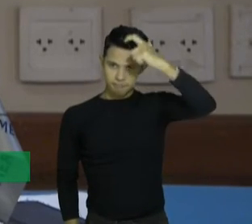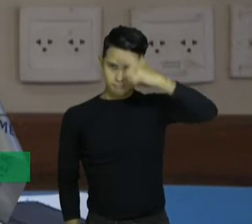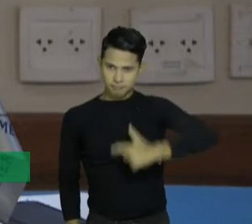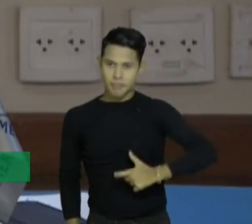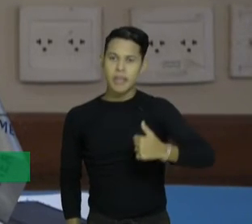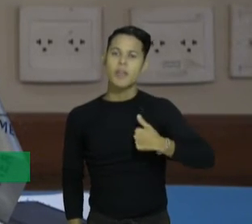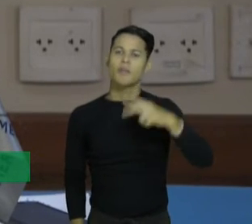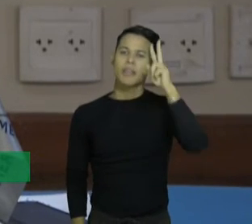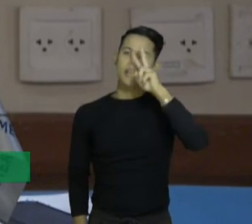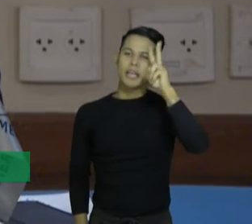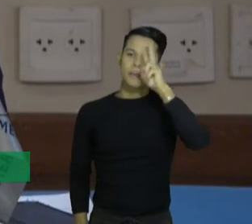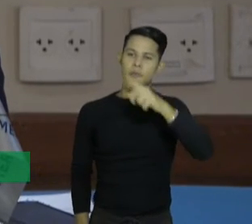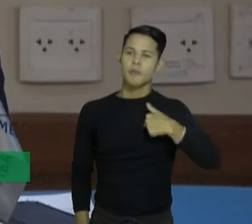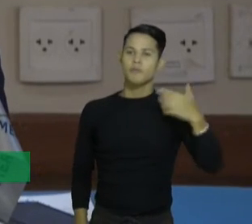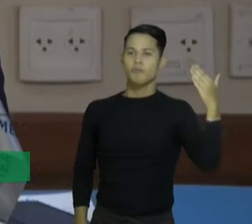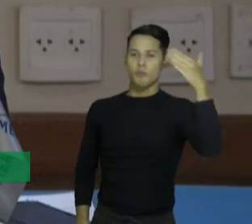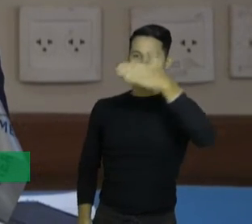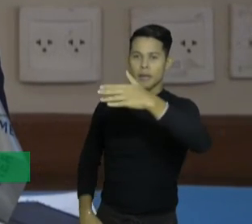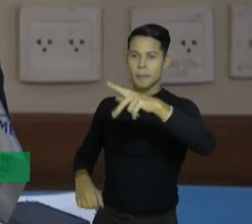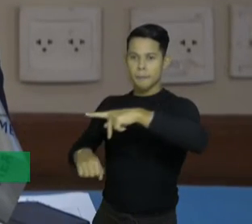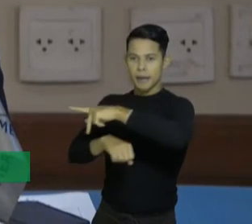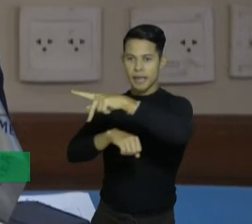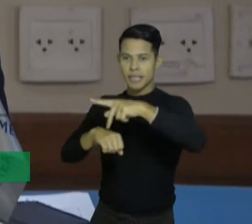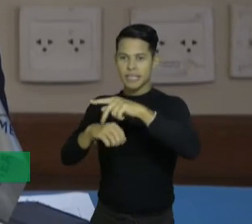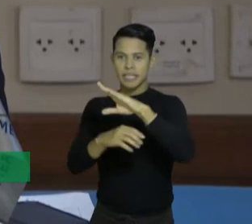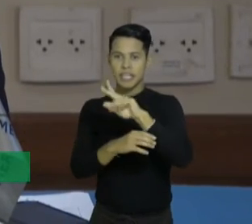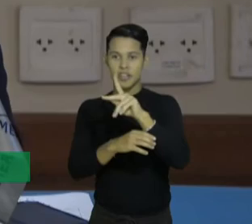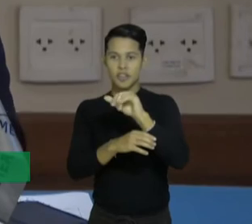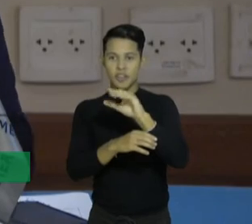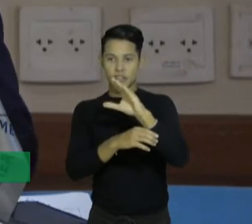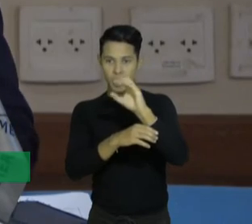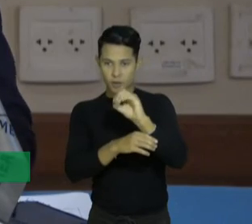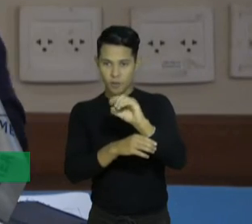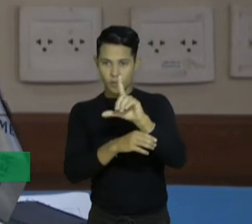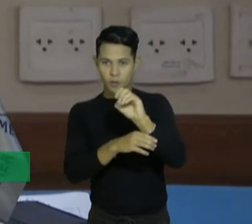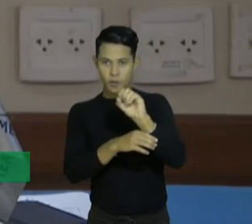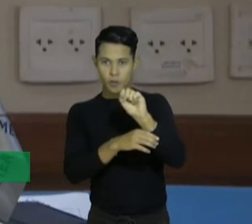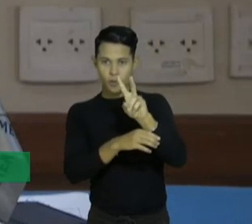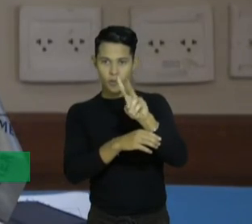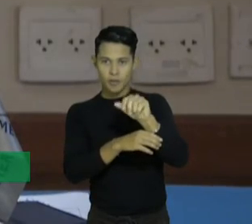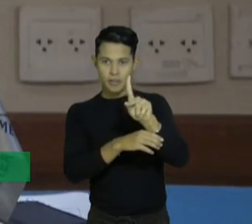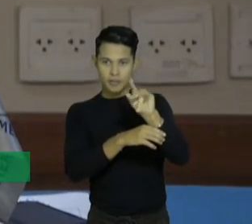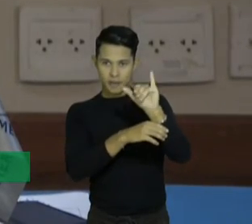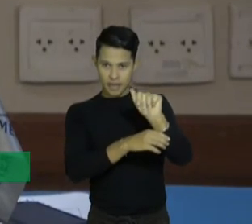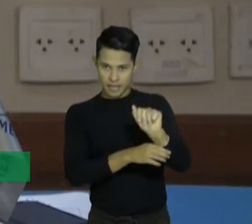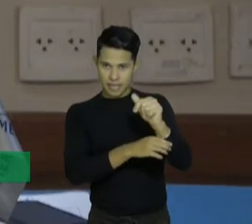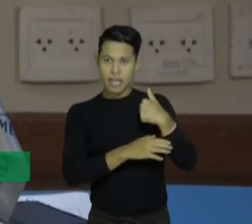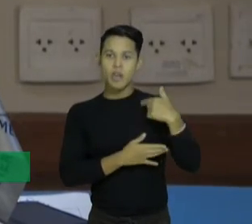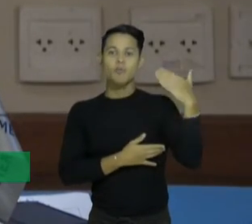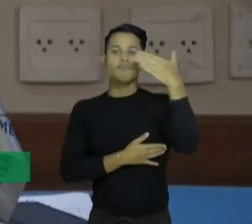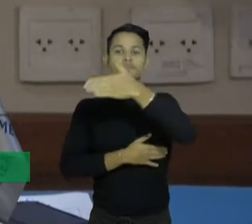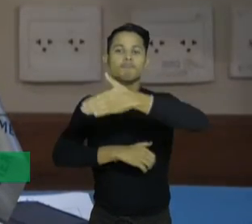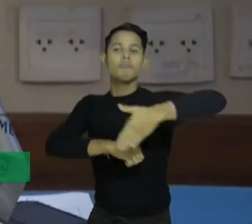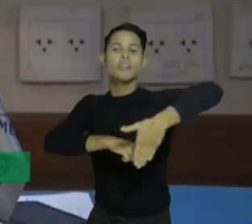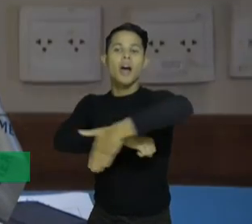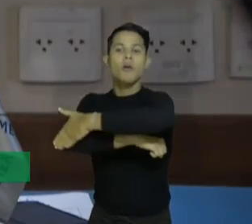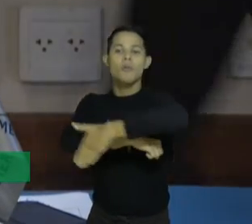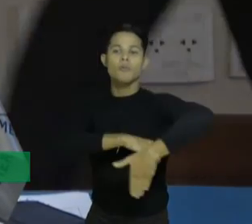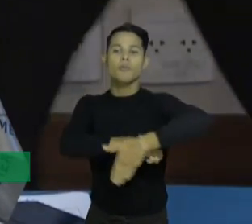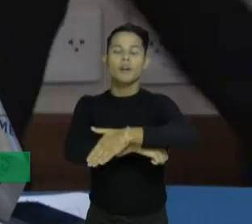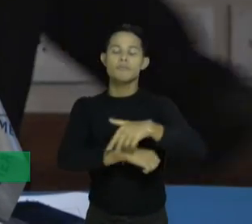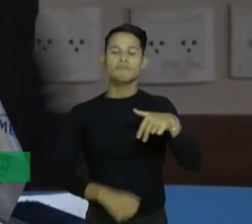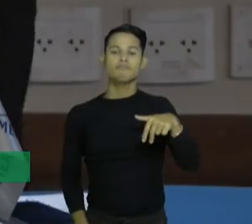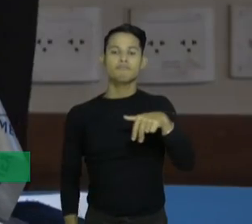vez eu fui à Checoslováquia e eu tava caminhando na rua e estava fazendo a reforma da do meu